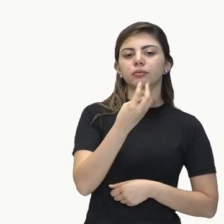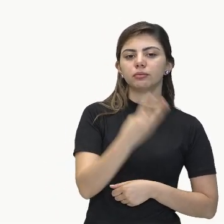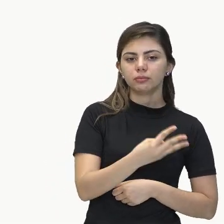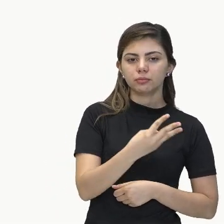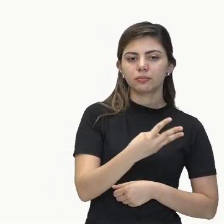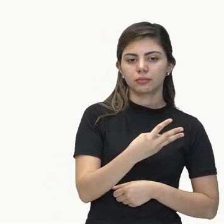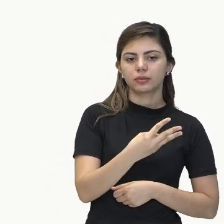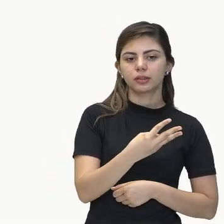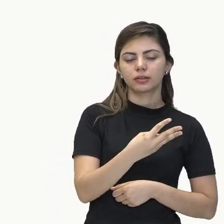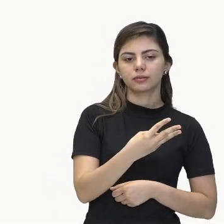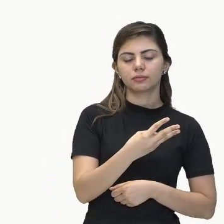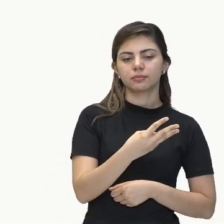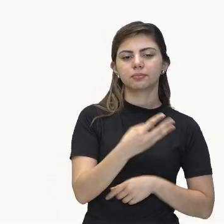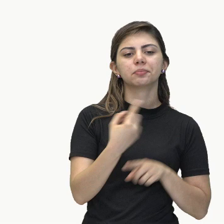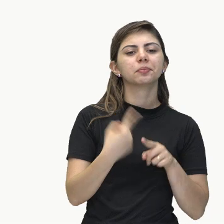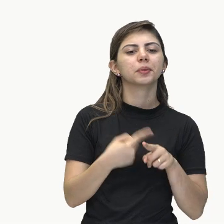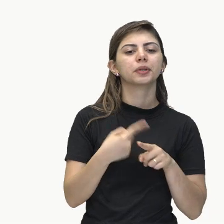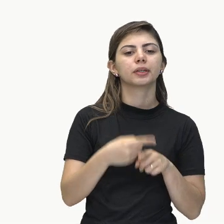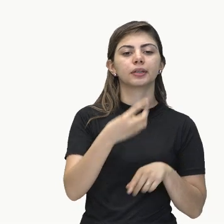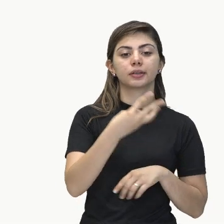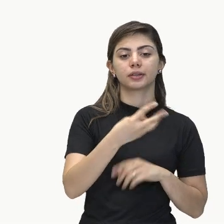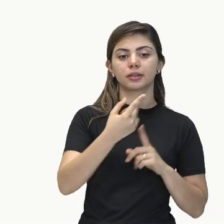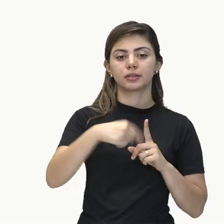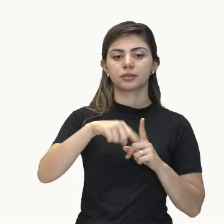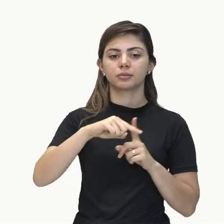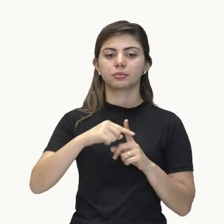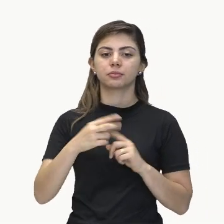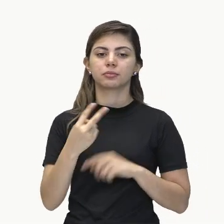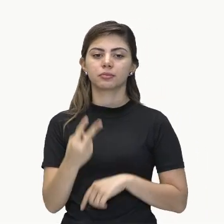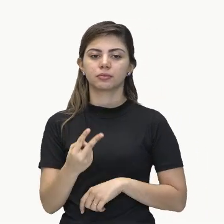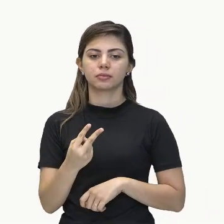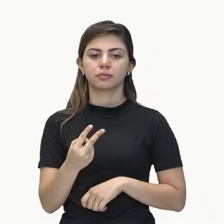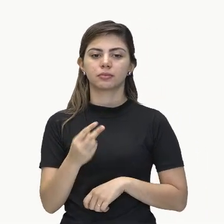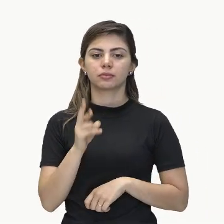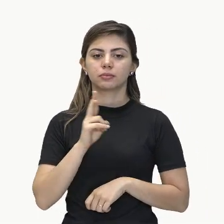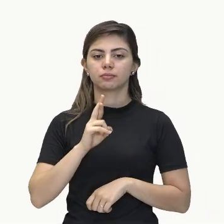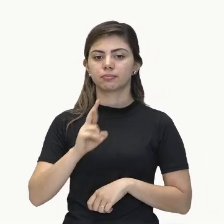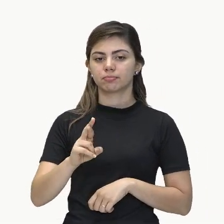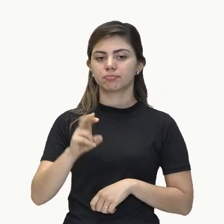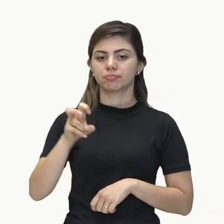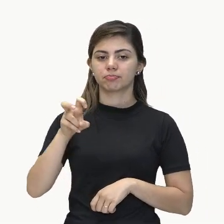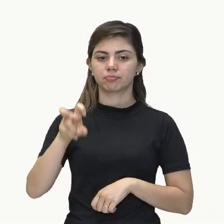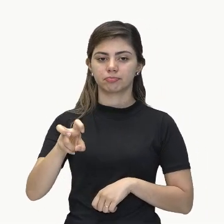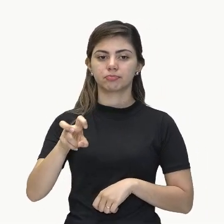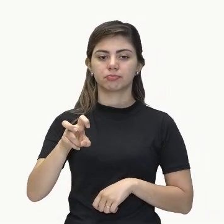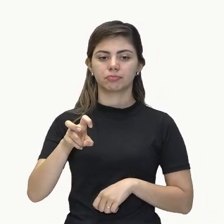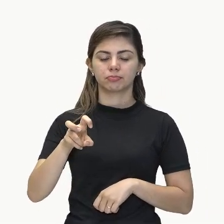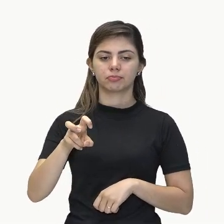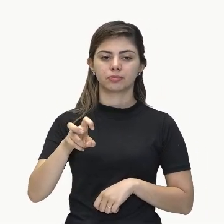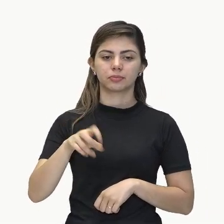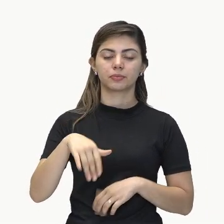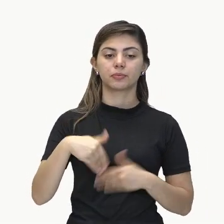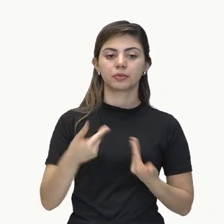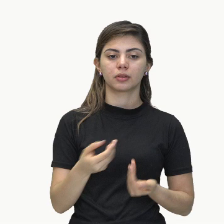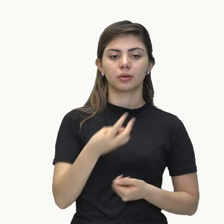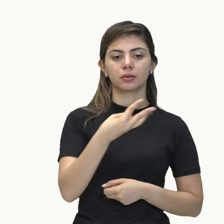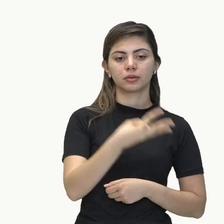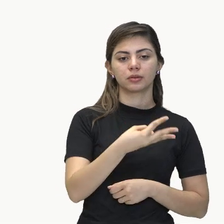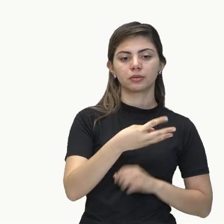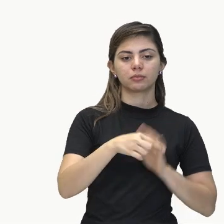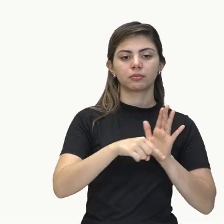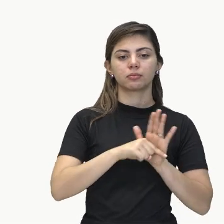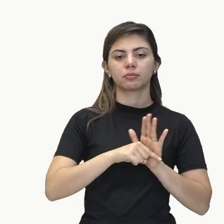3? Porque 3 mais 2 é 5 e 3